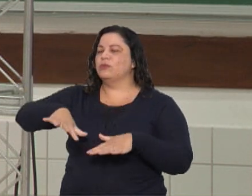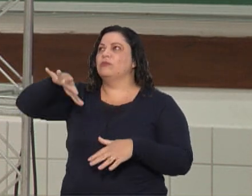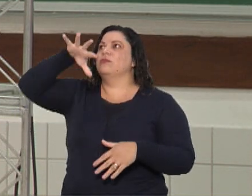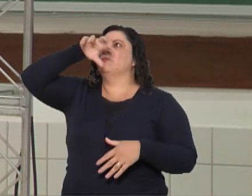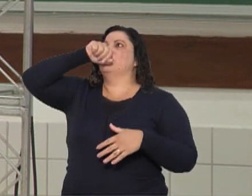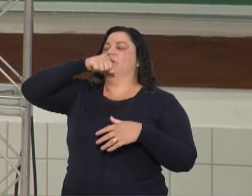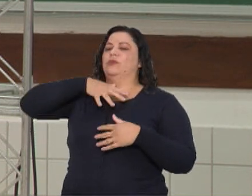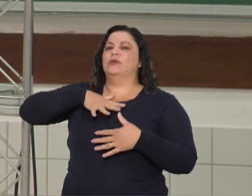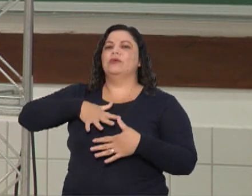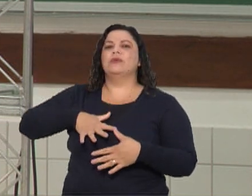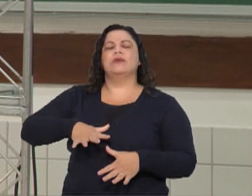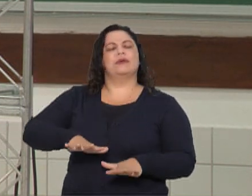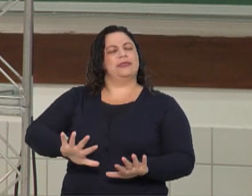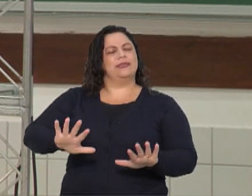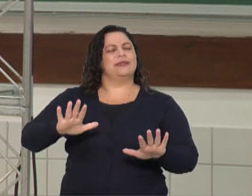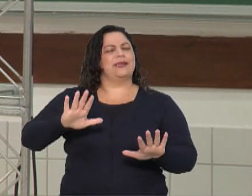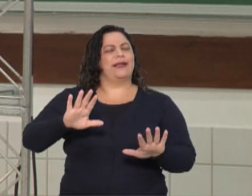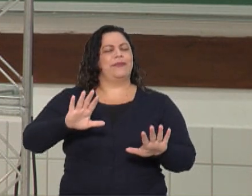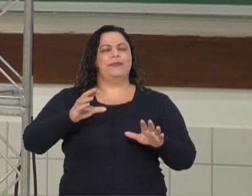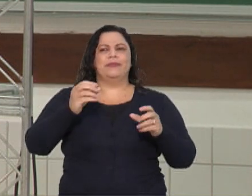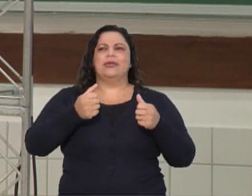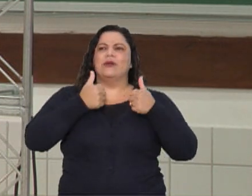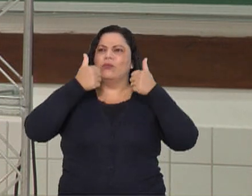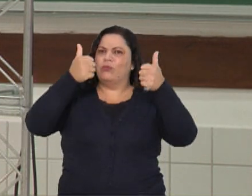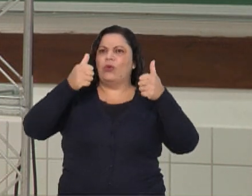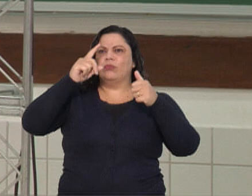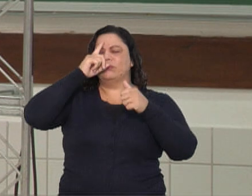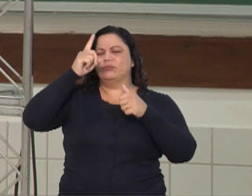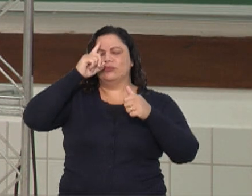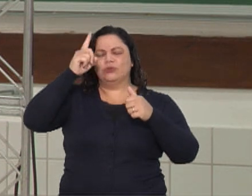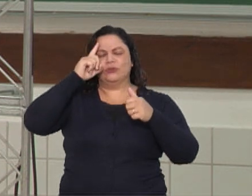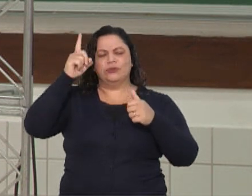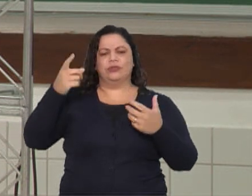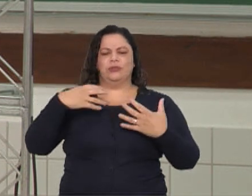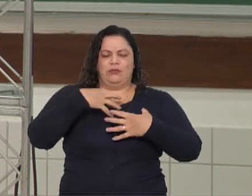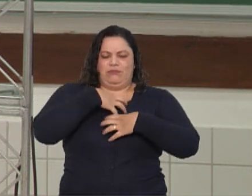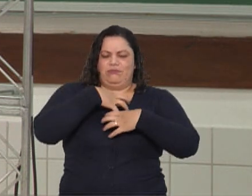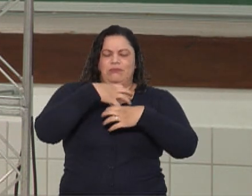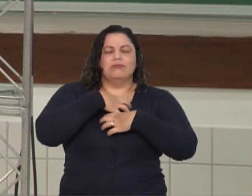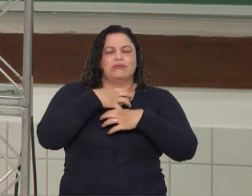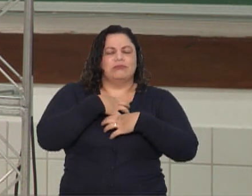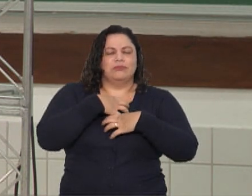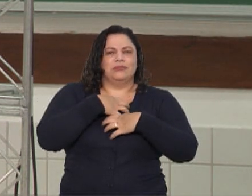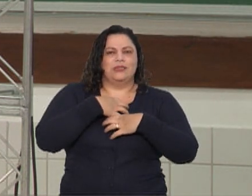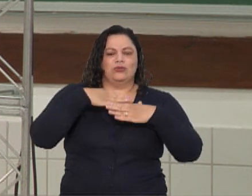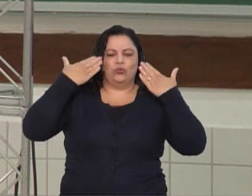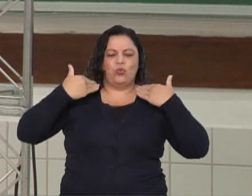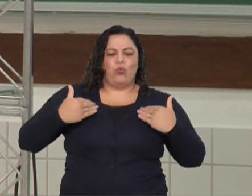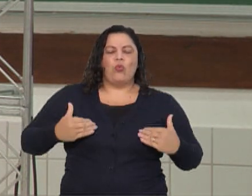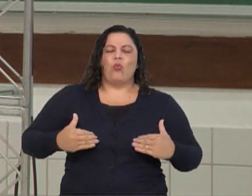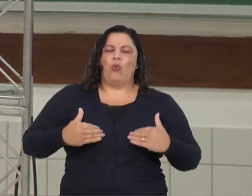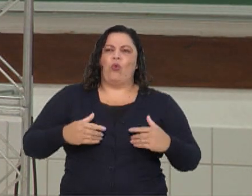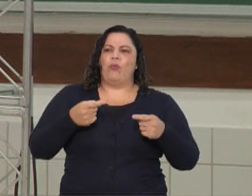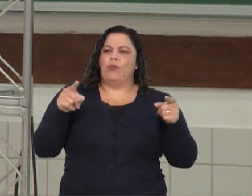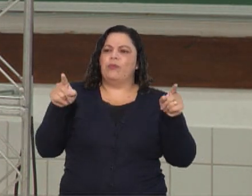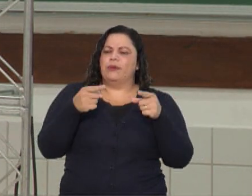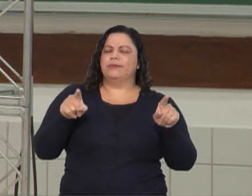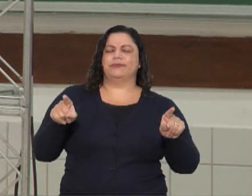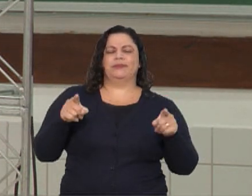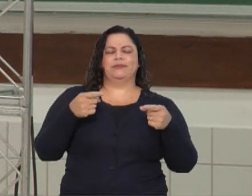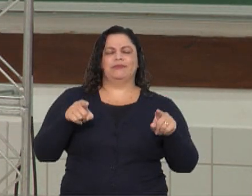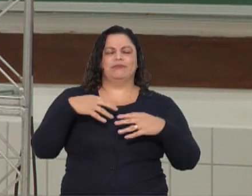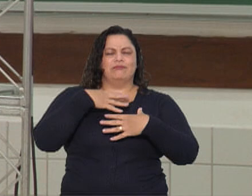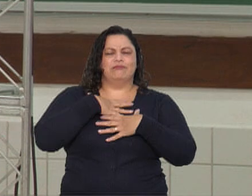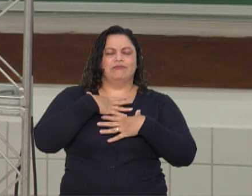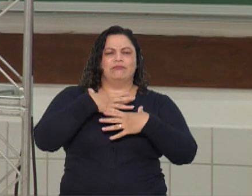dia de vocês mesmo. Ajuda a aumentar a atenção sobre o próprio corpo e sobre a música.